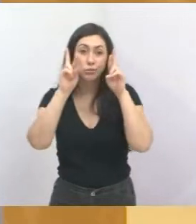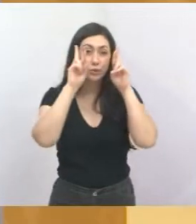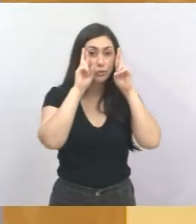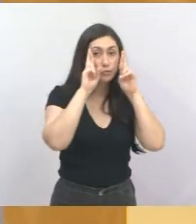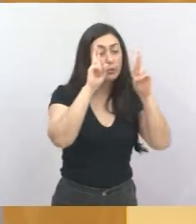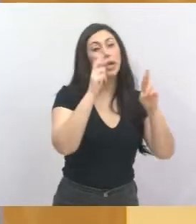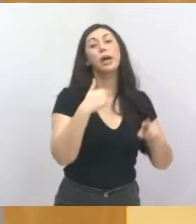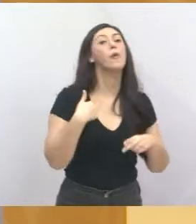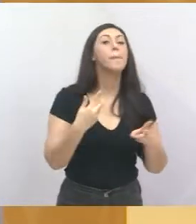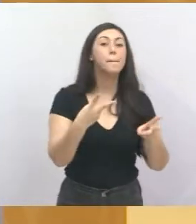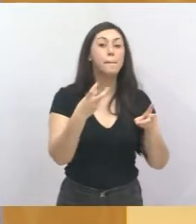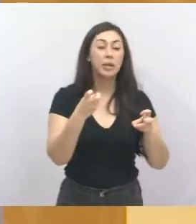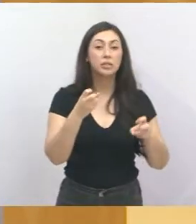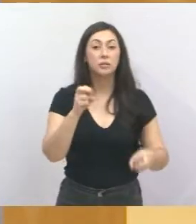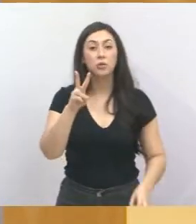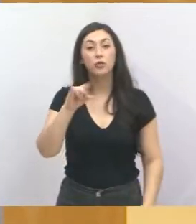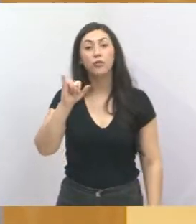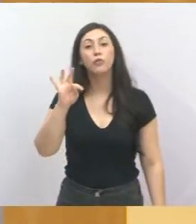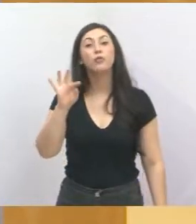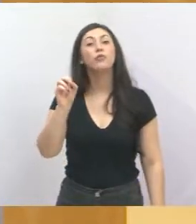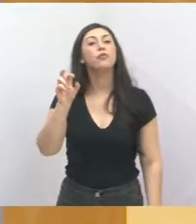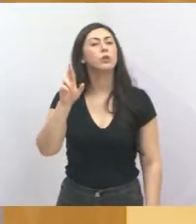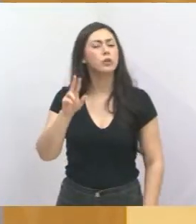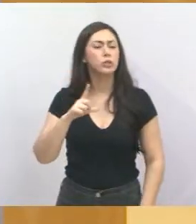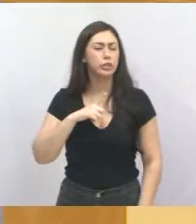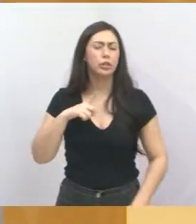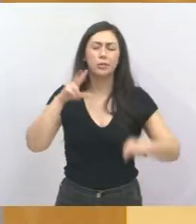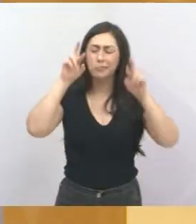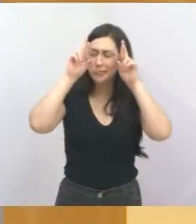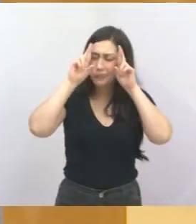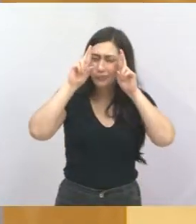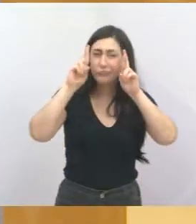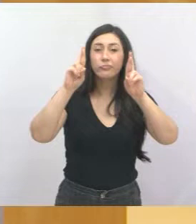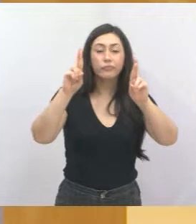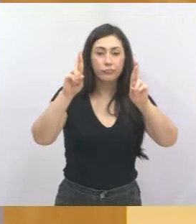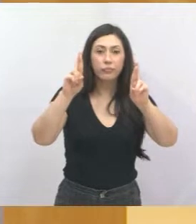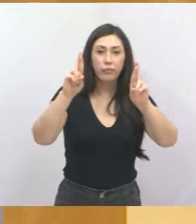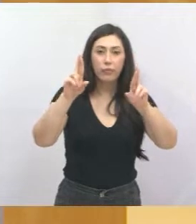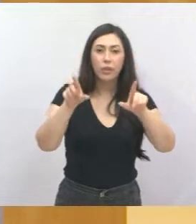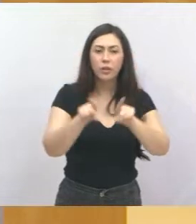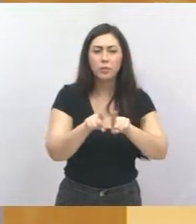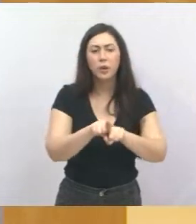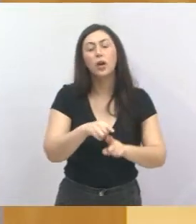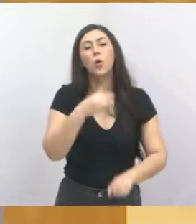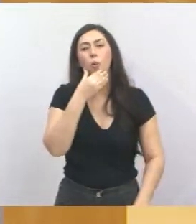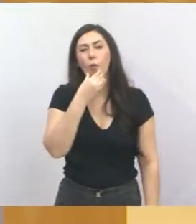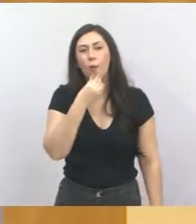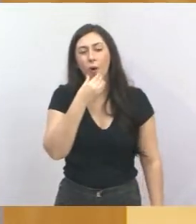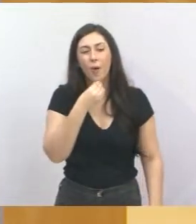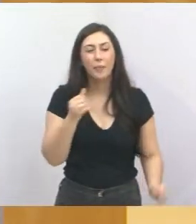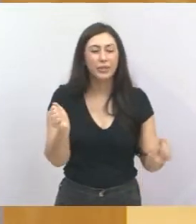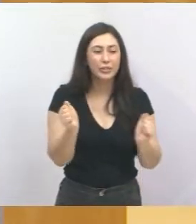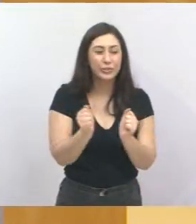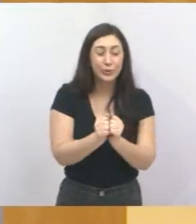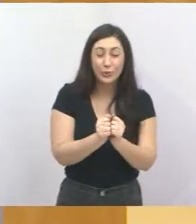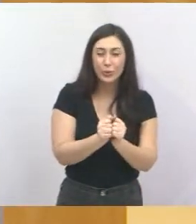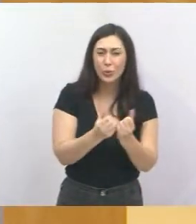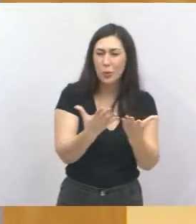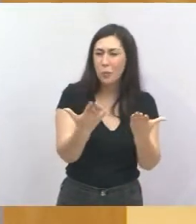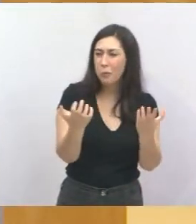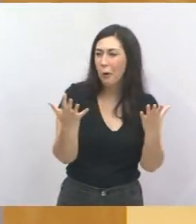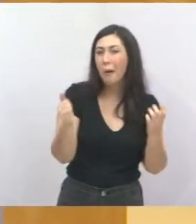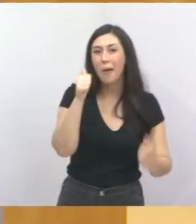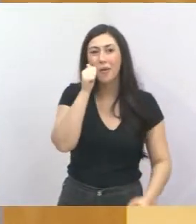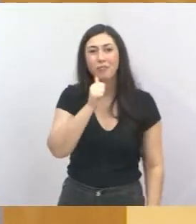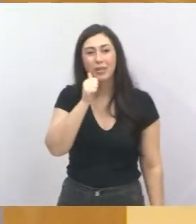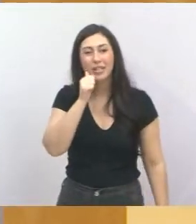Eu vejo que o seu Vitor era uma pessoa que respeitava muito, e sendo um homem, né, cercado por muitas mulheres, eu